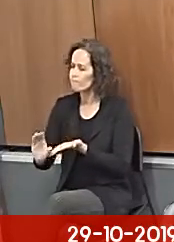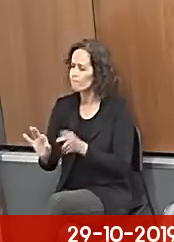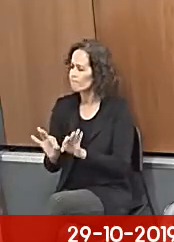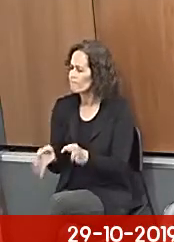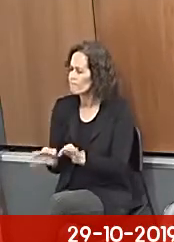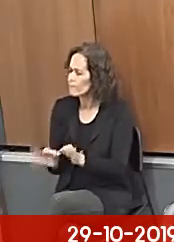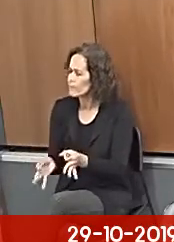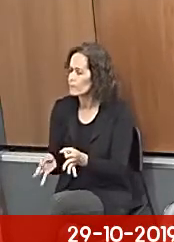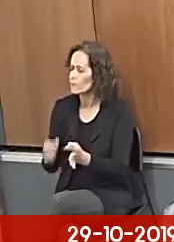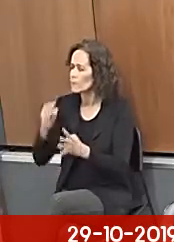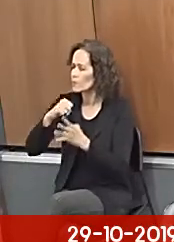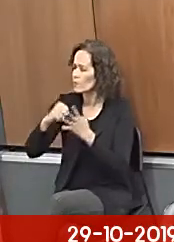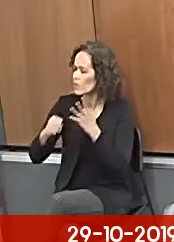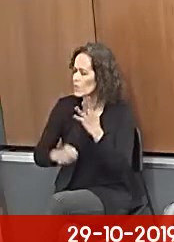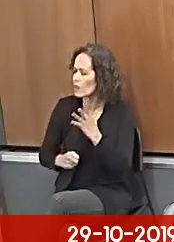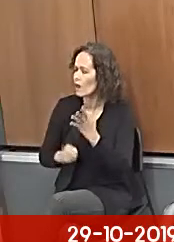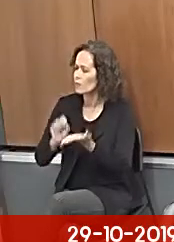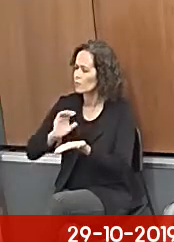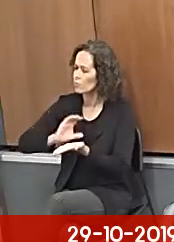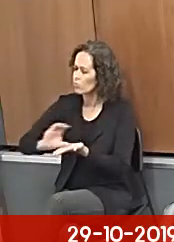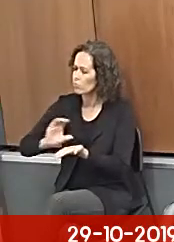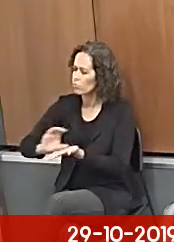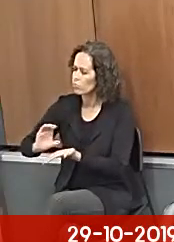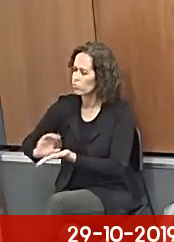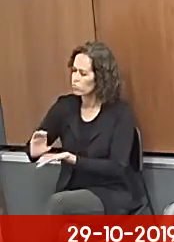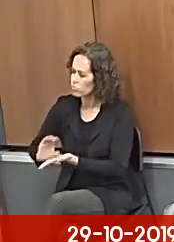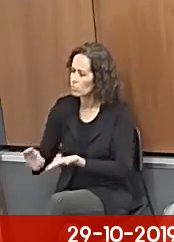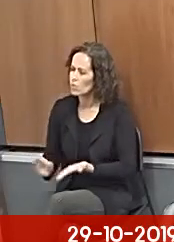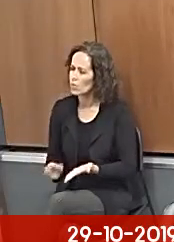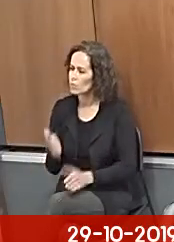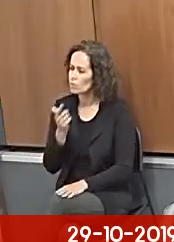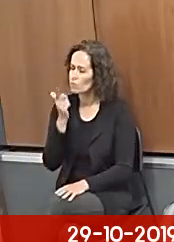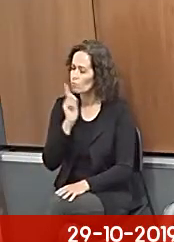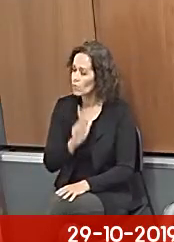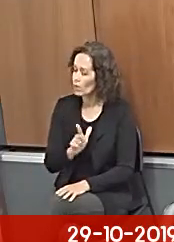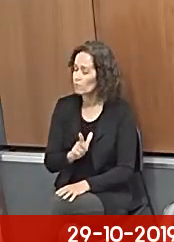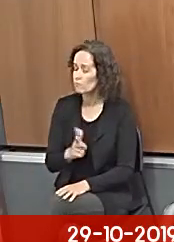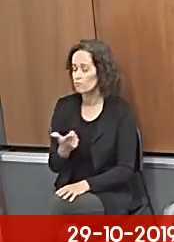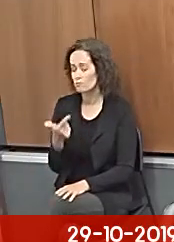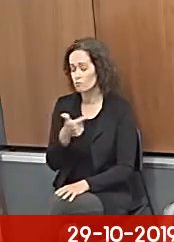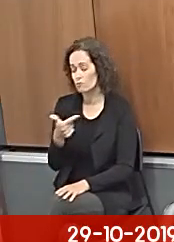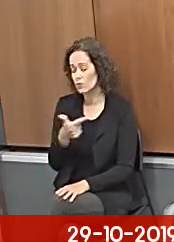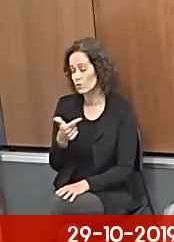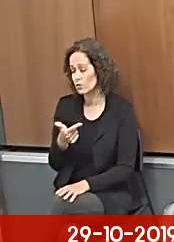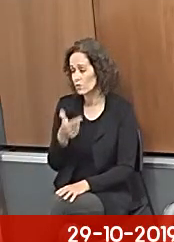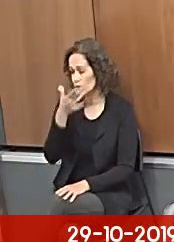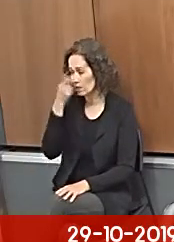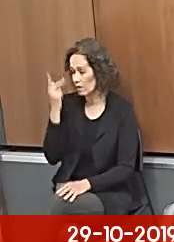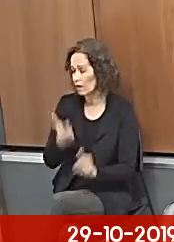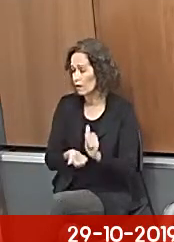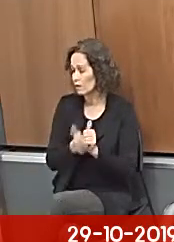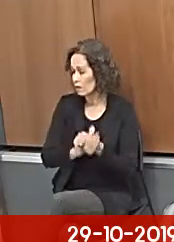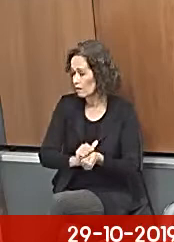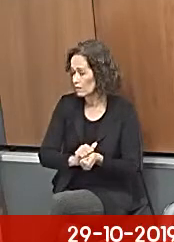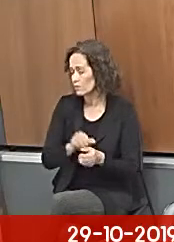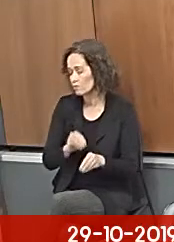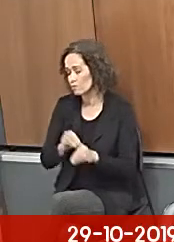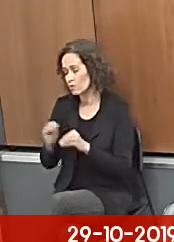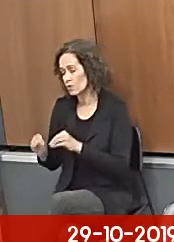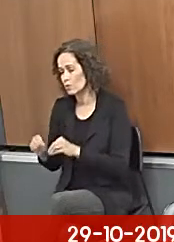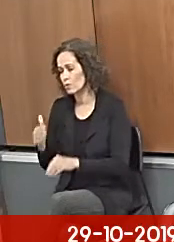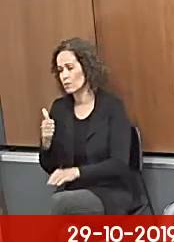um patrocínio mensal de um valor relevante, da qual eles conseguem sair, saíram de 22 atletas para 112 atletas.